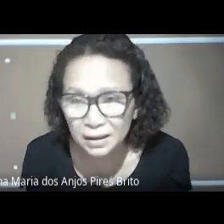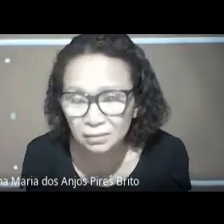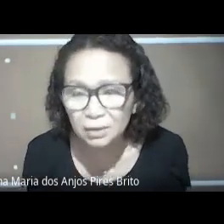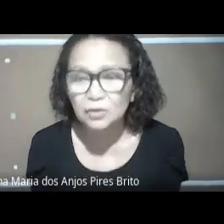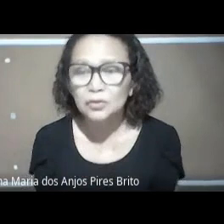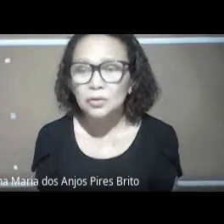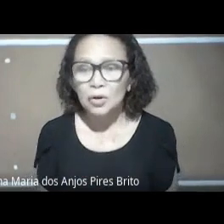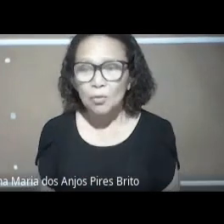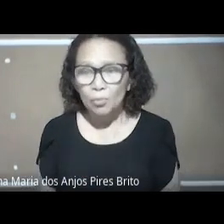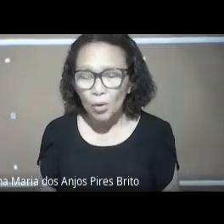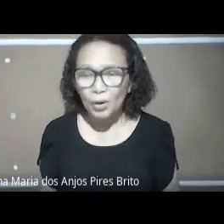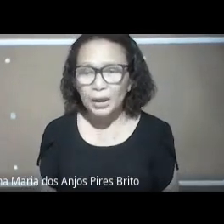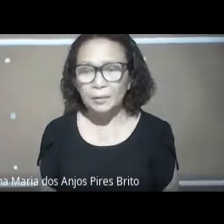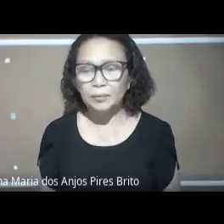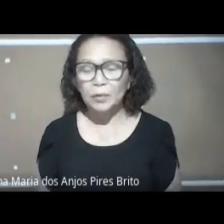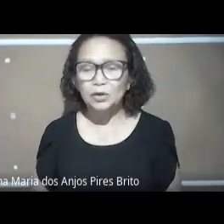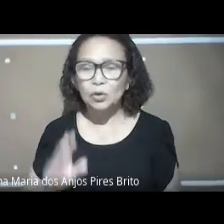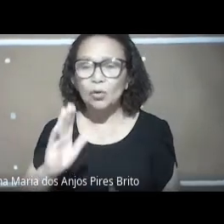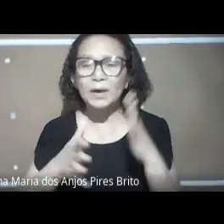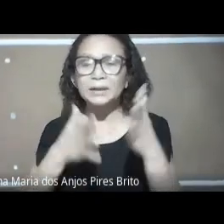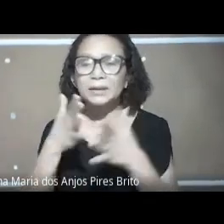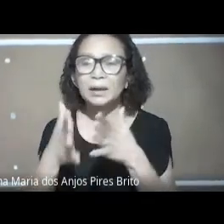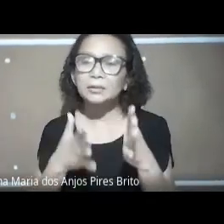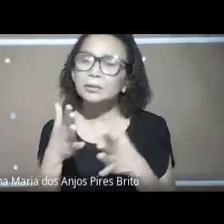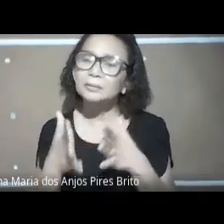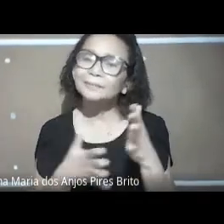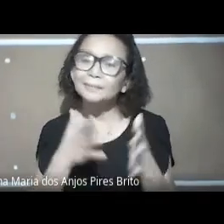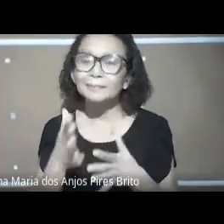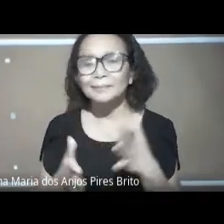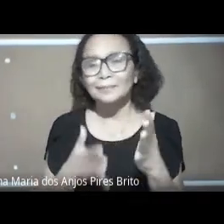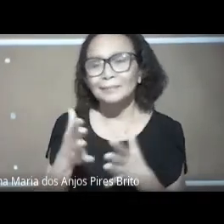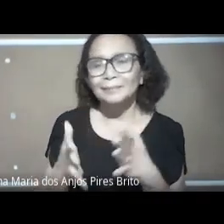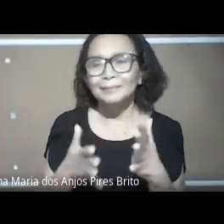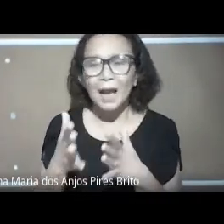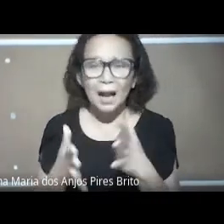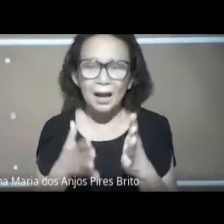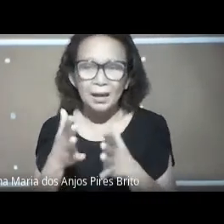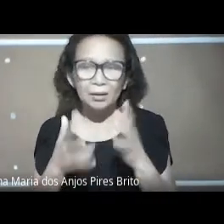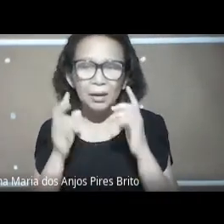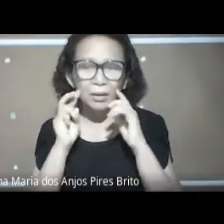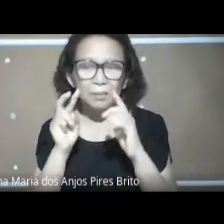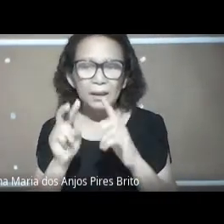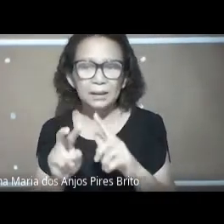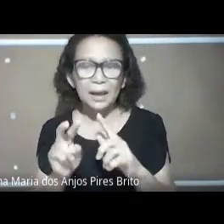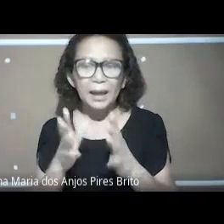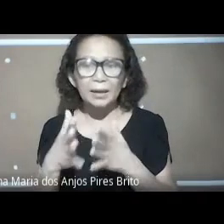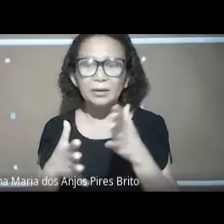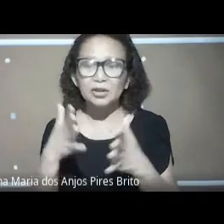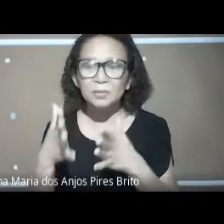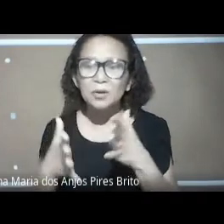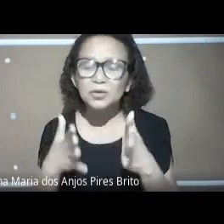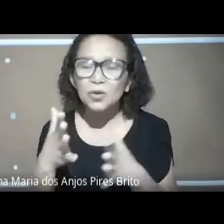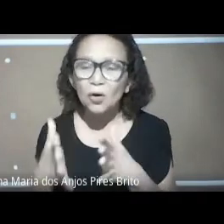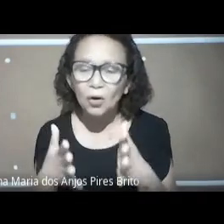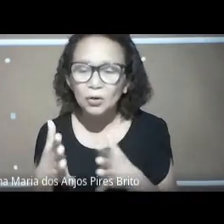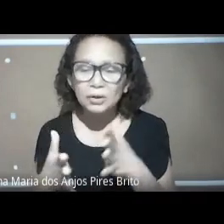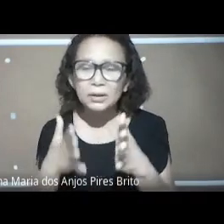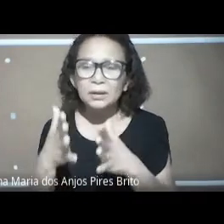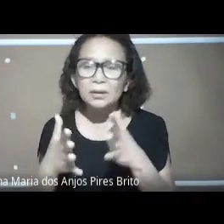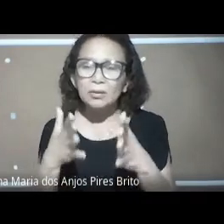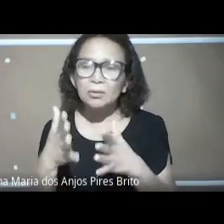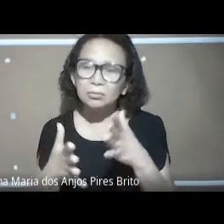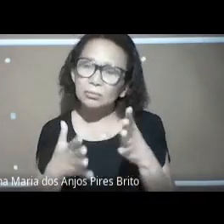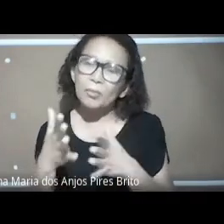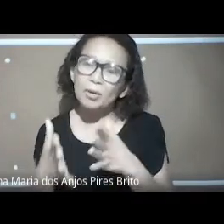nunca façam isso. Por quê? Eu estou conversando, tá? Eu tenho que manter os meus